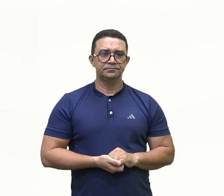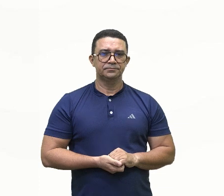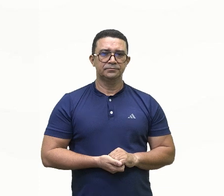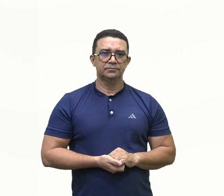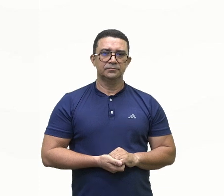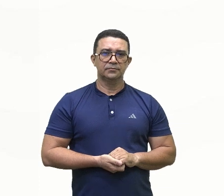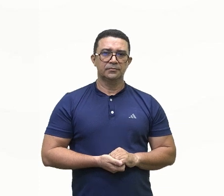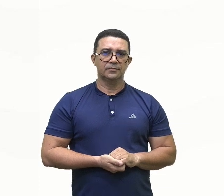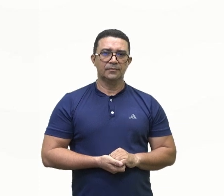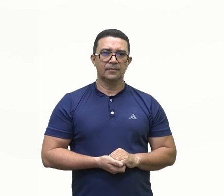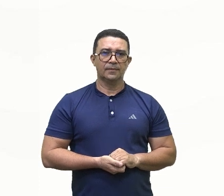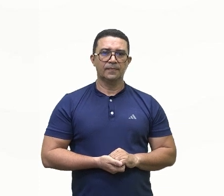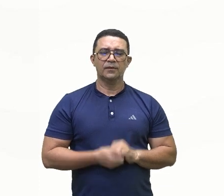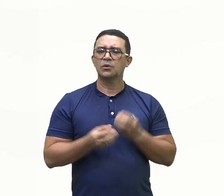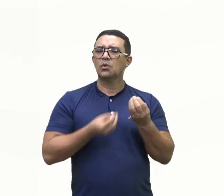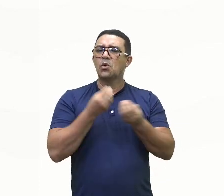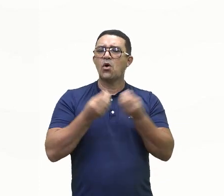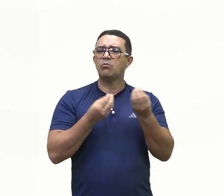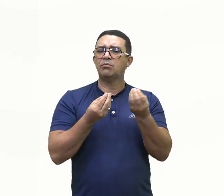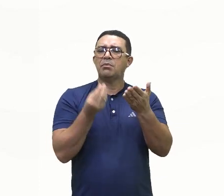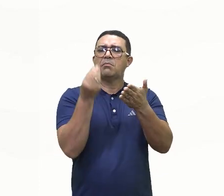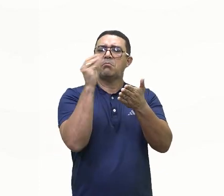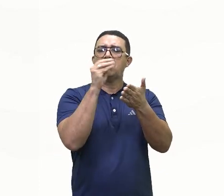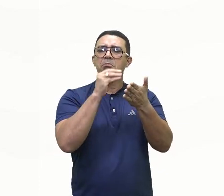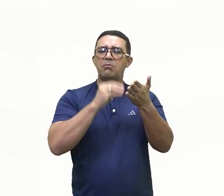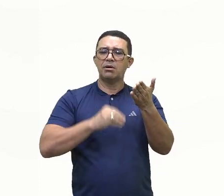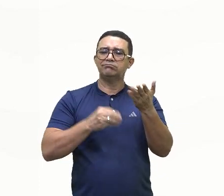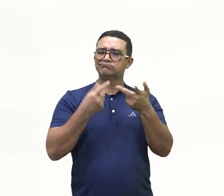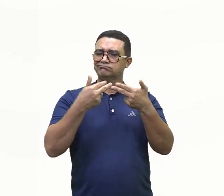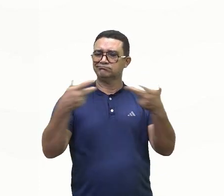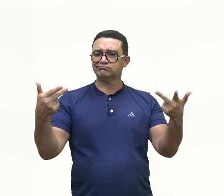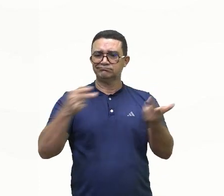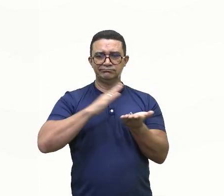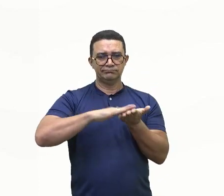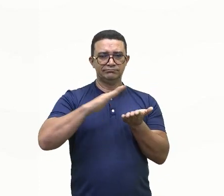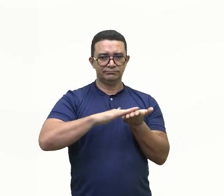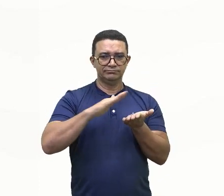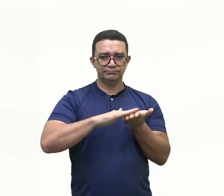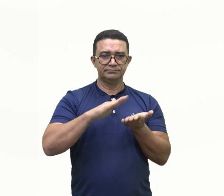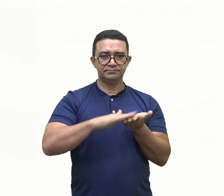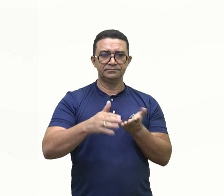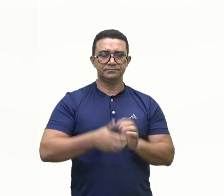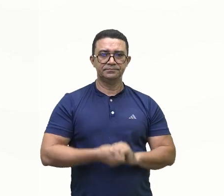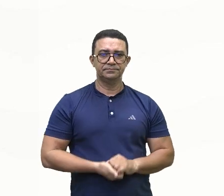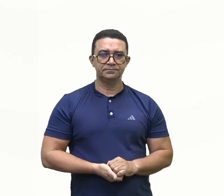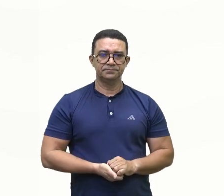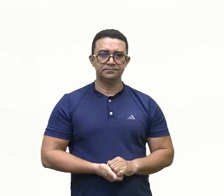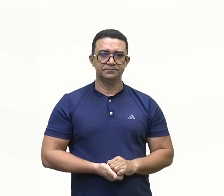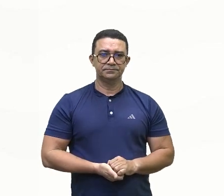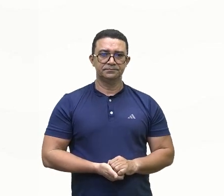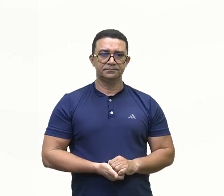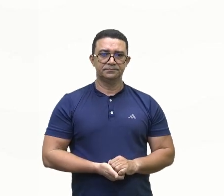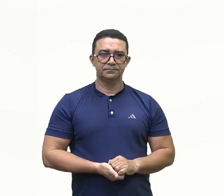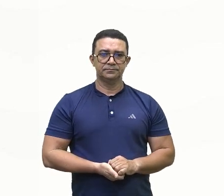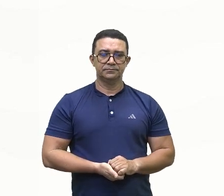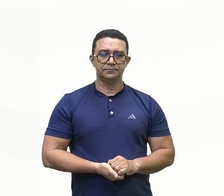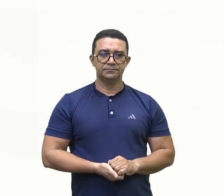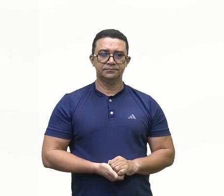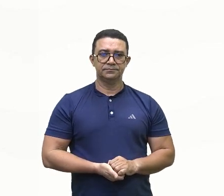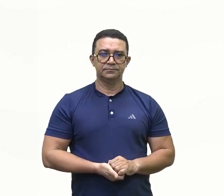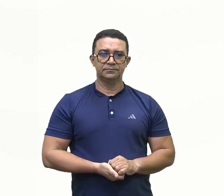E como que a gente faz o registro de despesa e identificação do desperdício? Vou reforçar